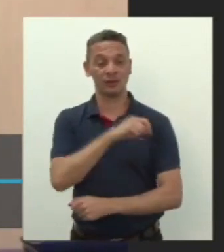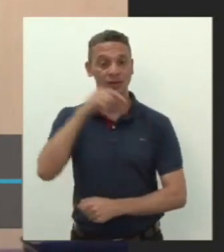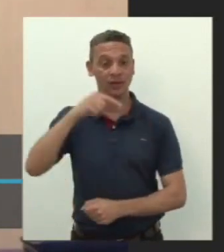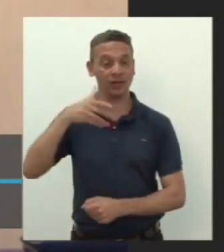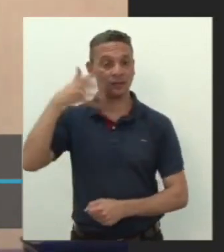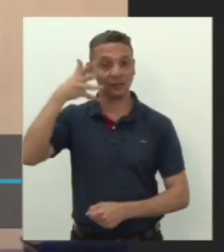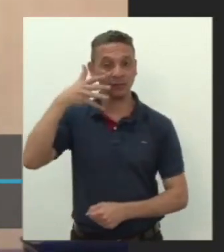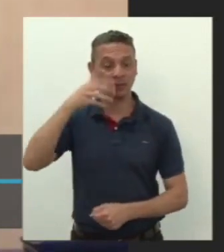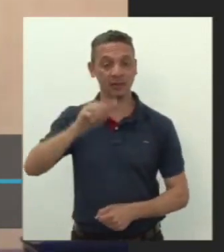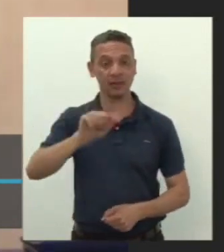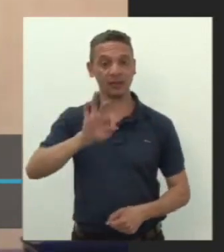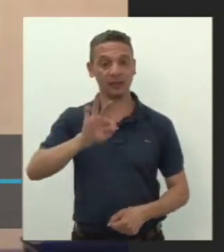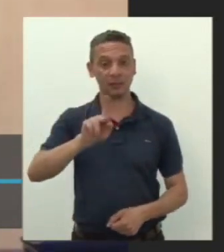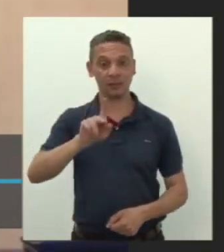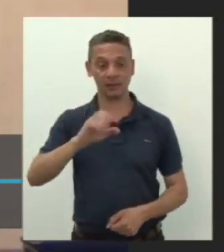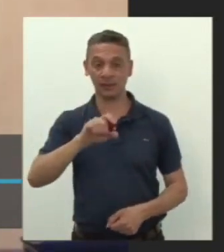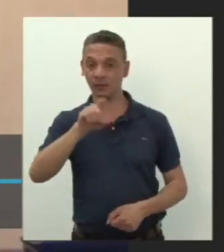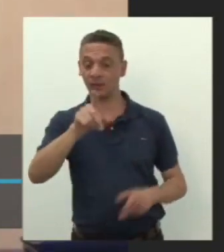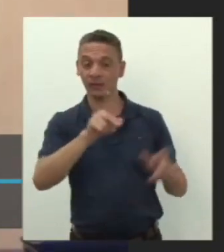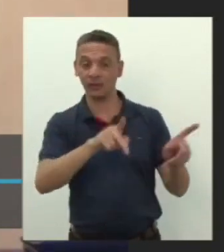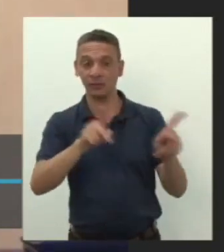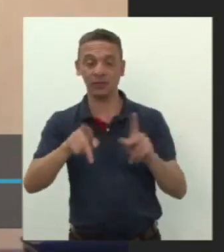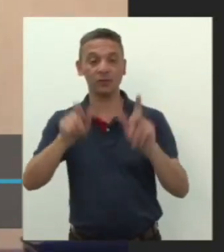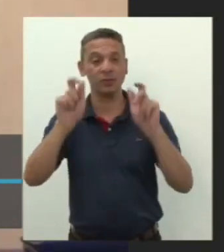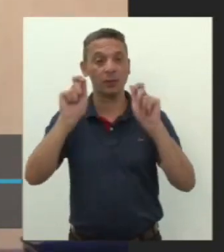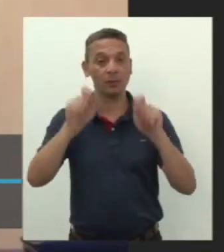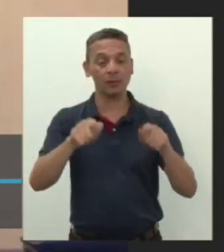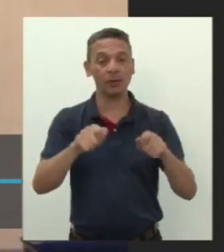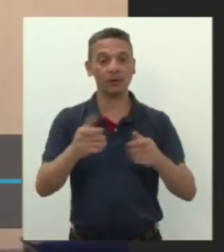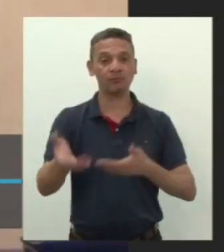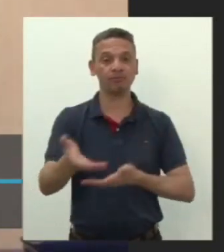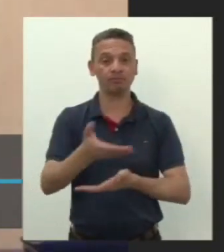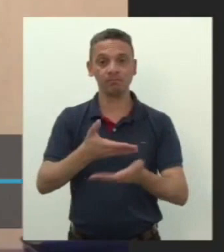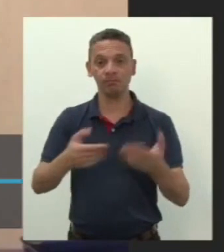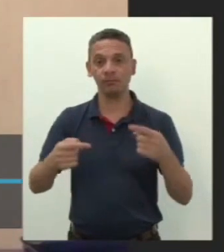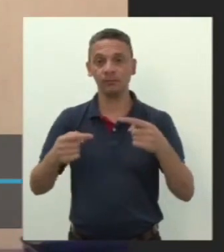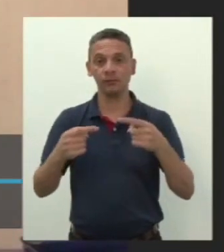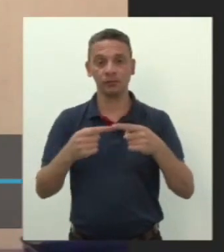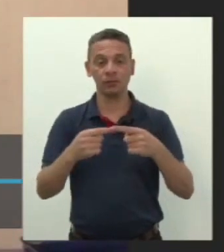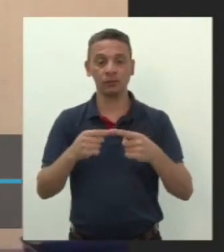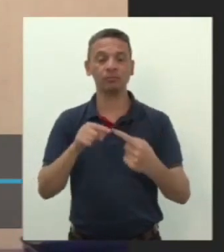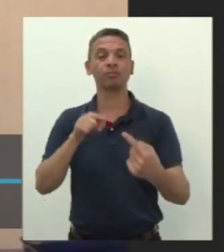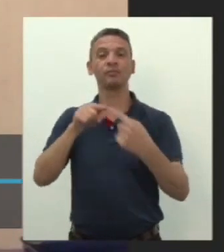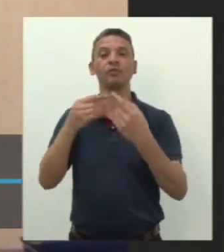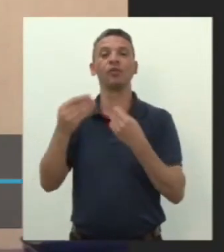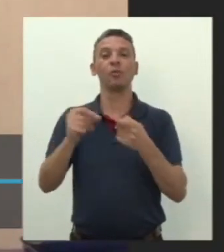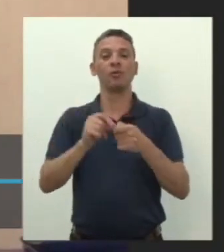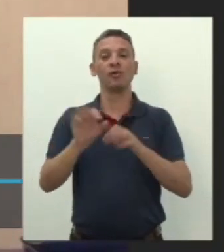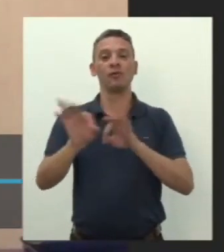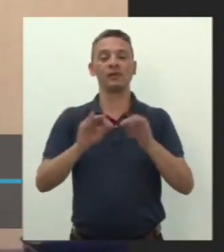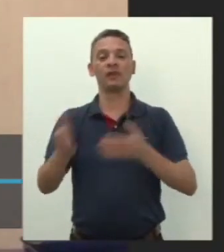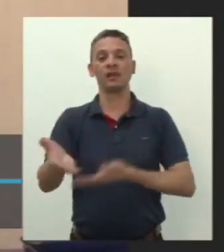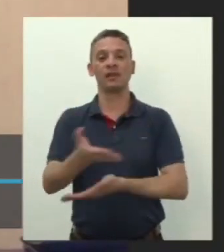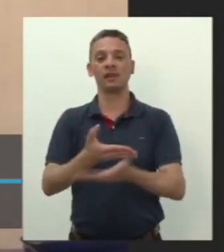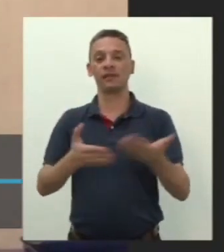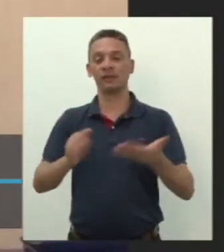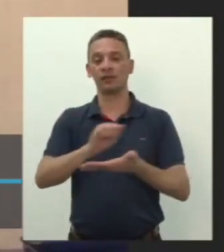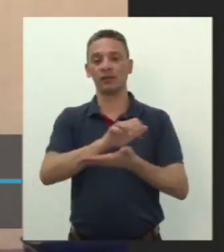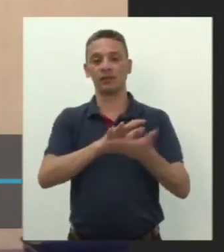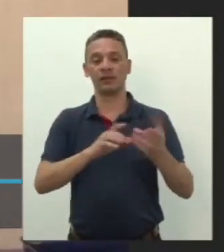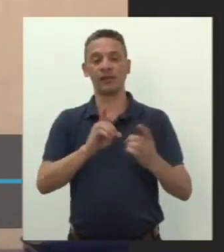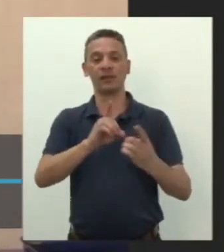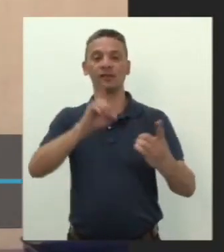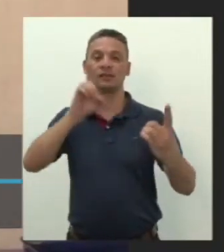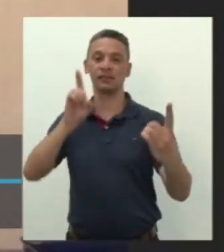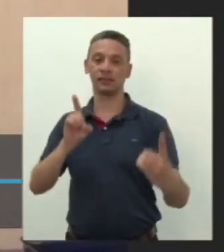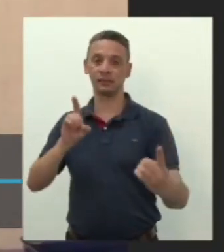vocês, professores, possam ter um norte, né? Até mesmo para fazer essas atividades remotas, né?